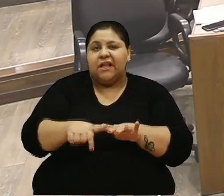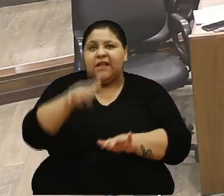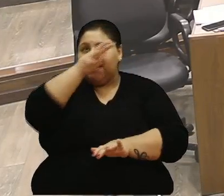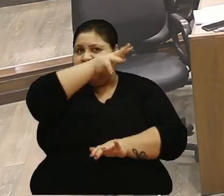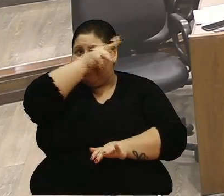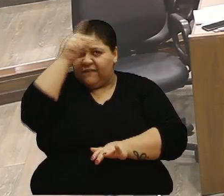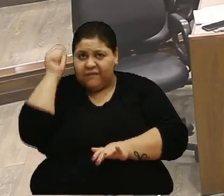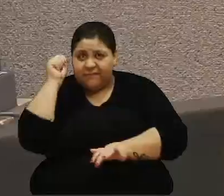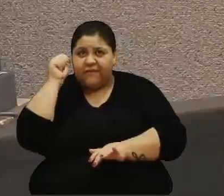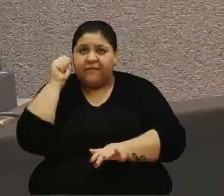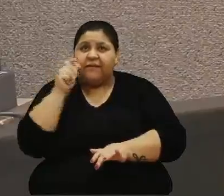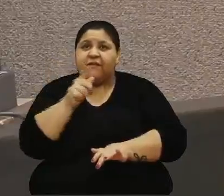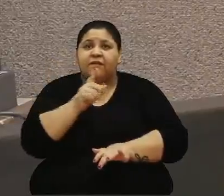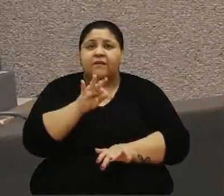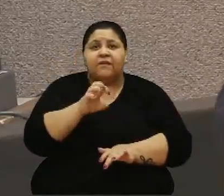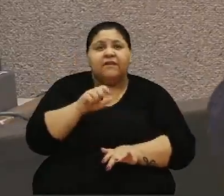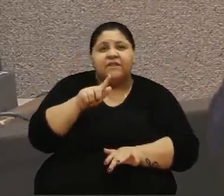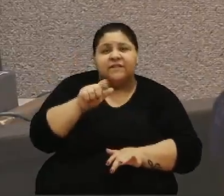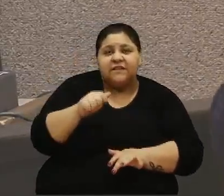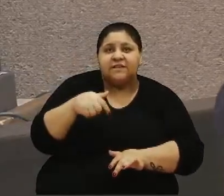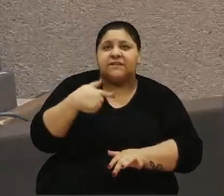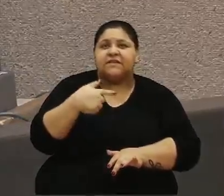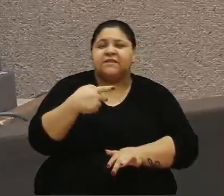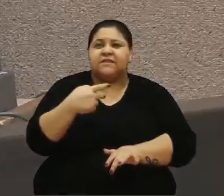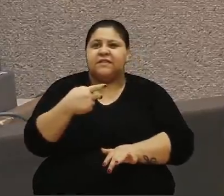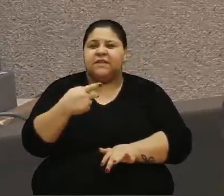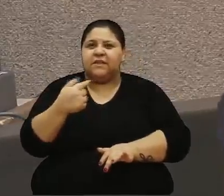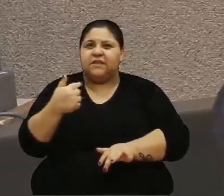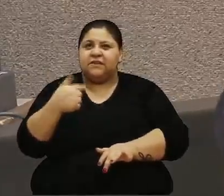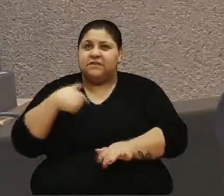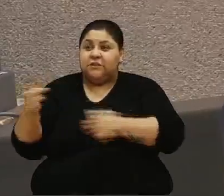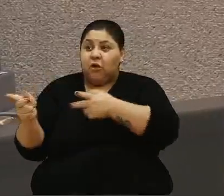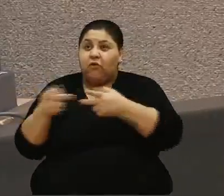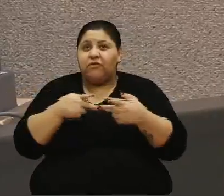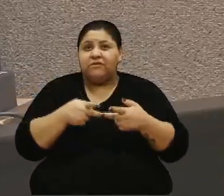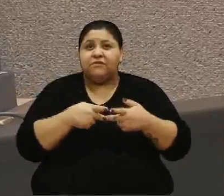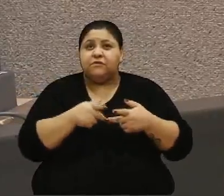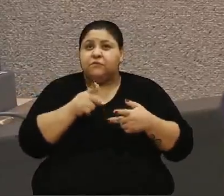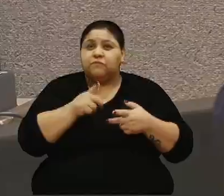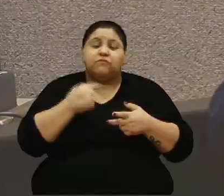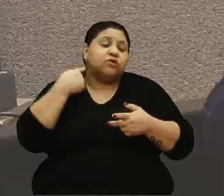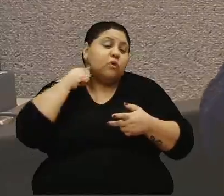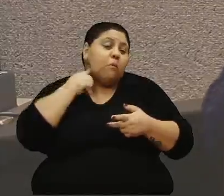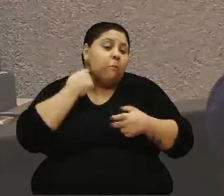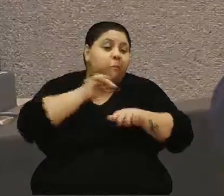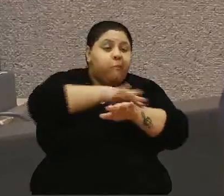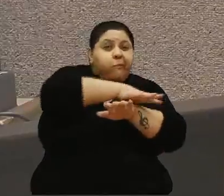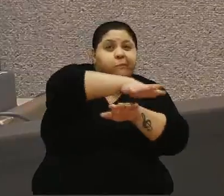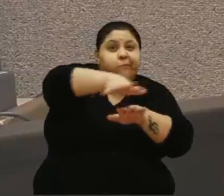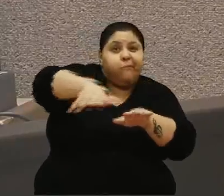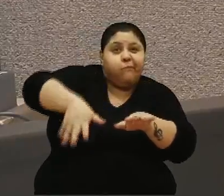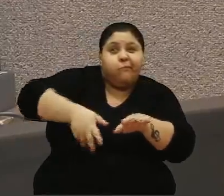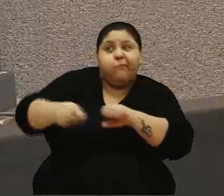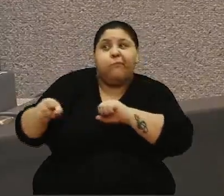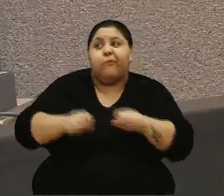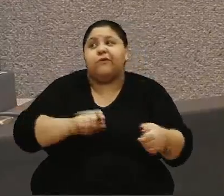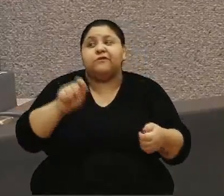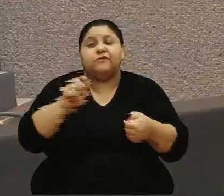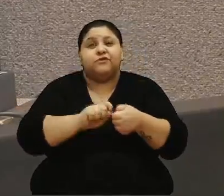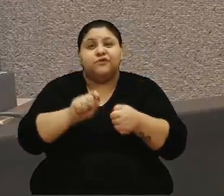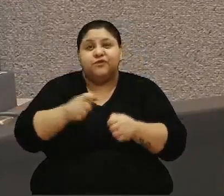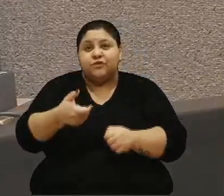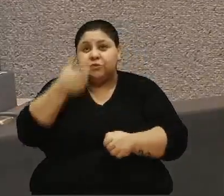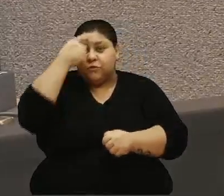a questão do Tega, eu fui lá visitar ali, né, na questão das chuvas, tá cheio de lixo ao redor, a gente poderia fazer uma